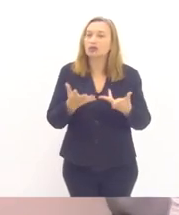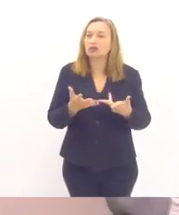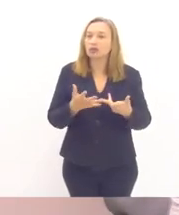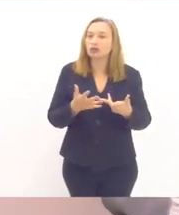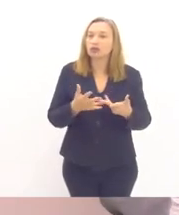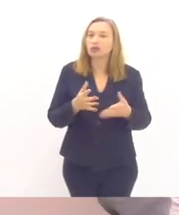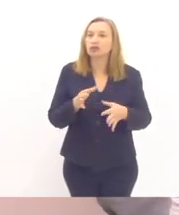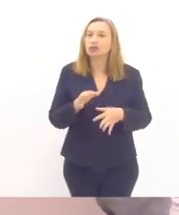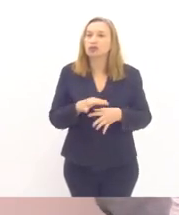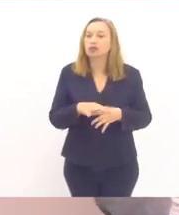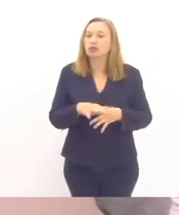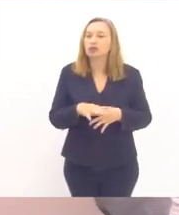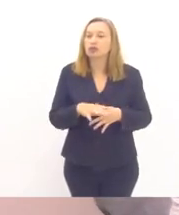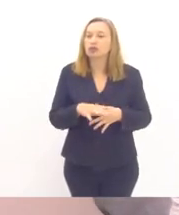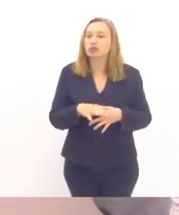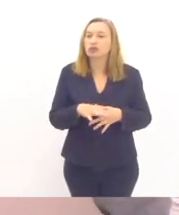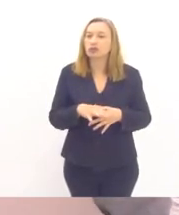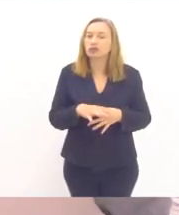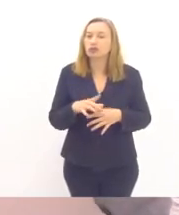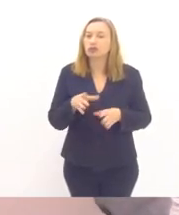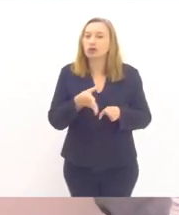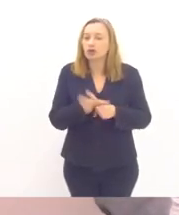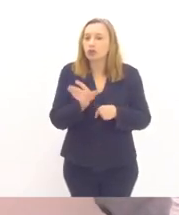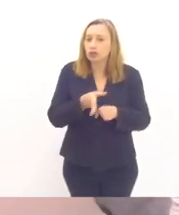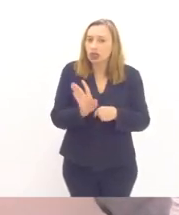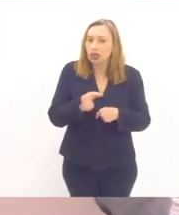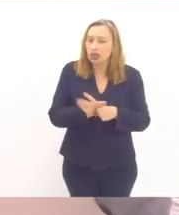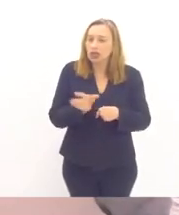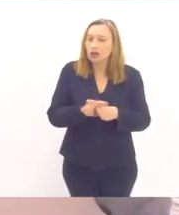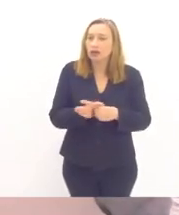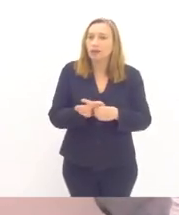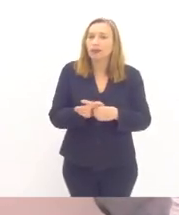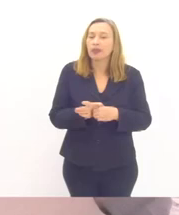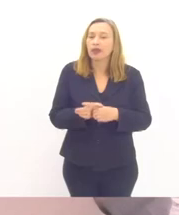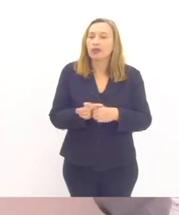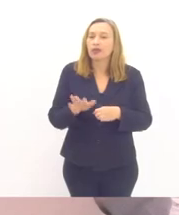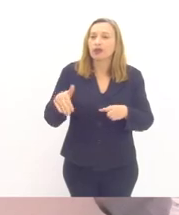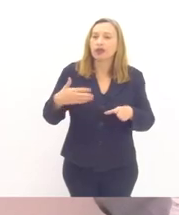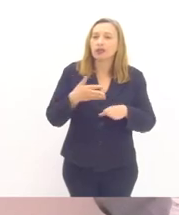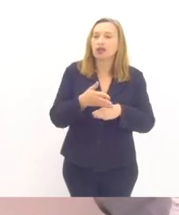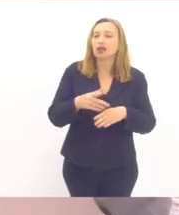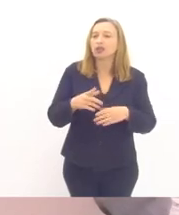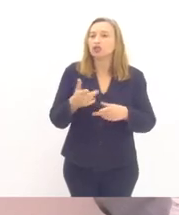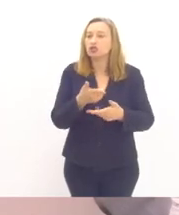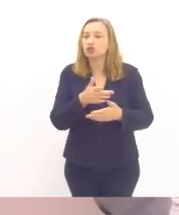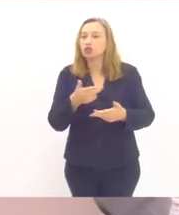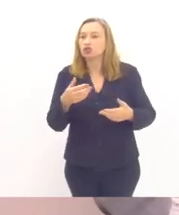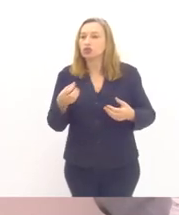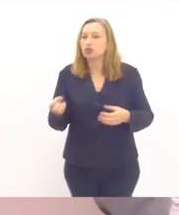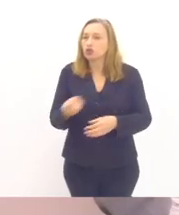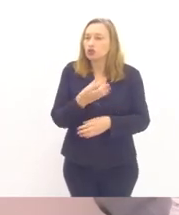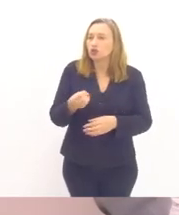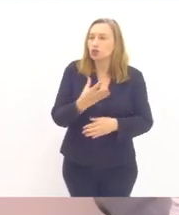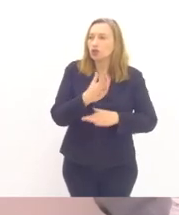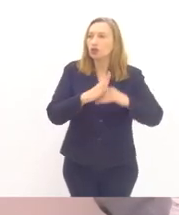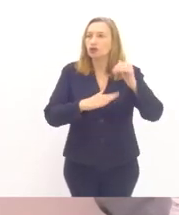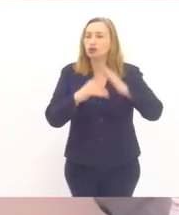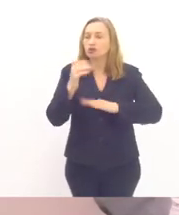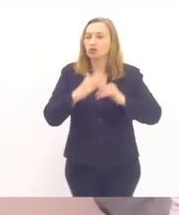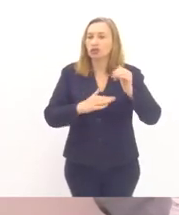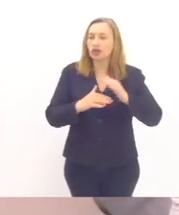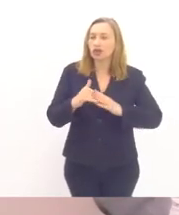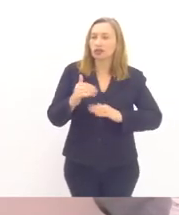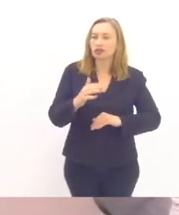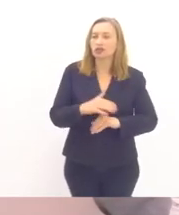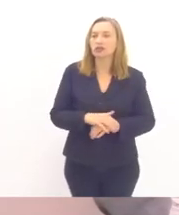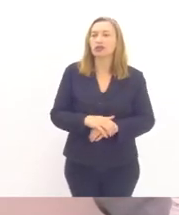que, inclusive, oriente a entrada de novos profissionais na rede nos próximos anos, a partir